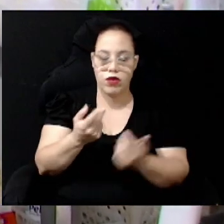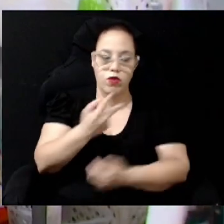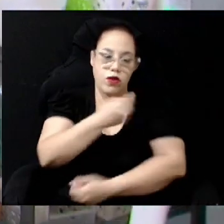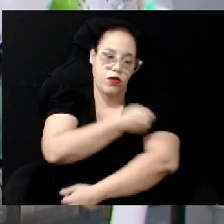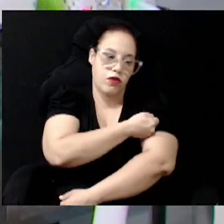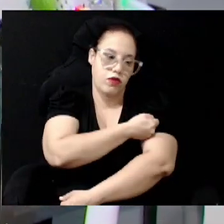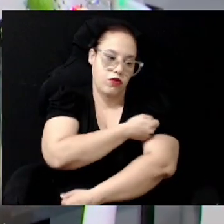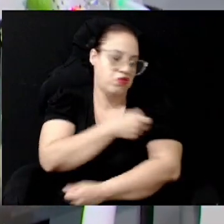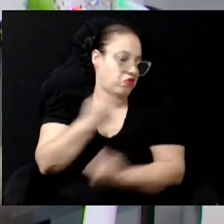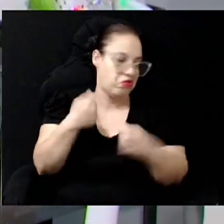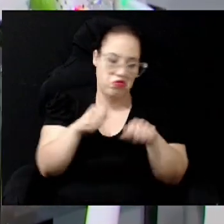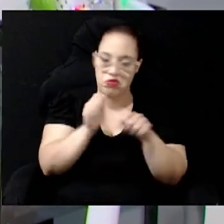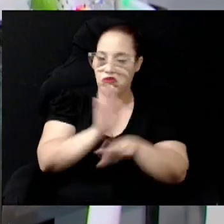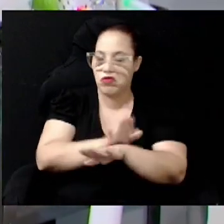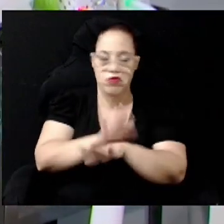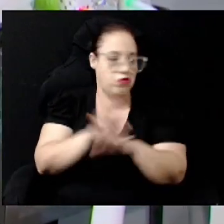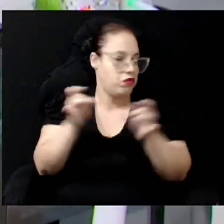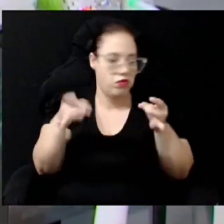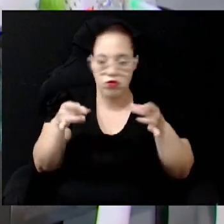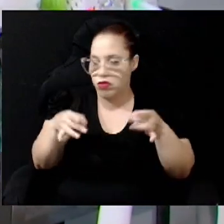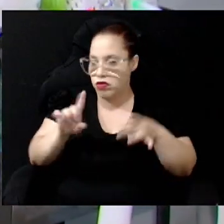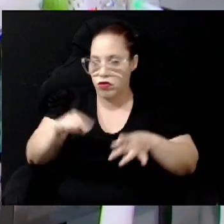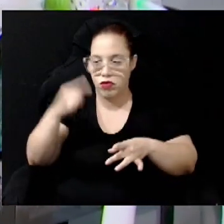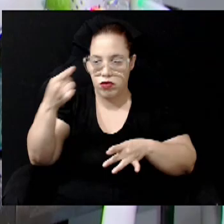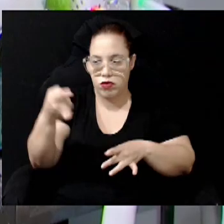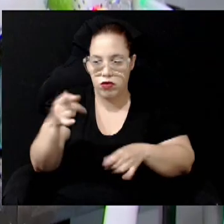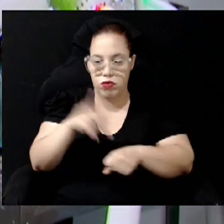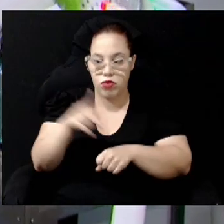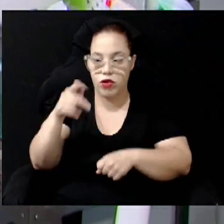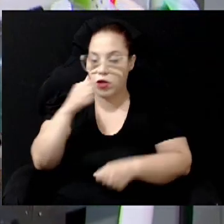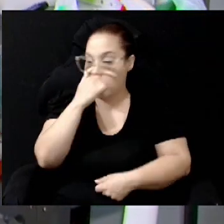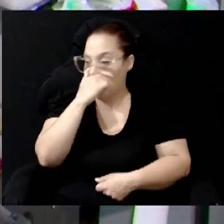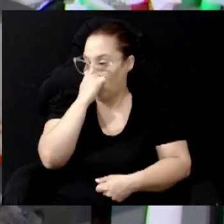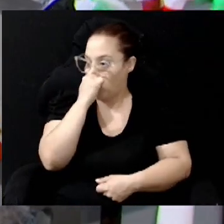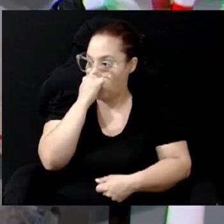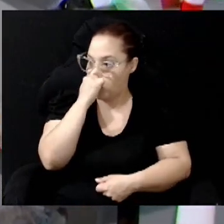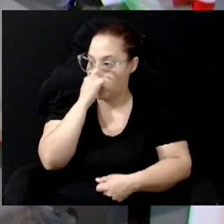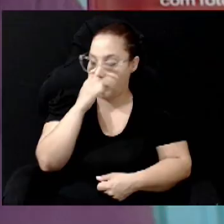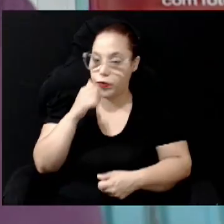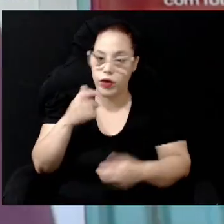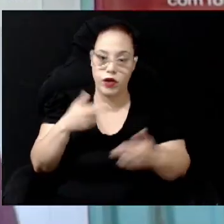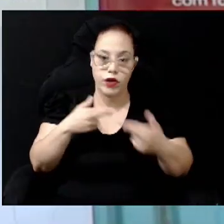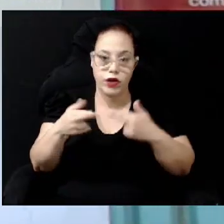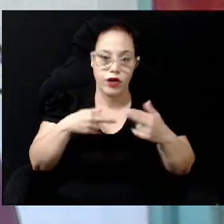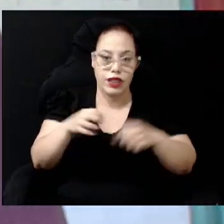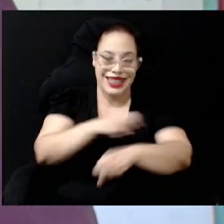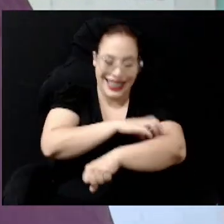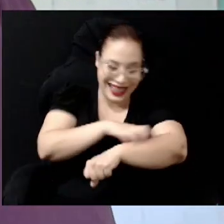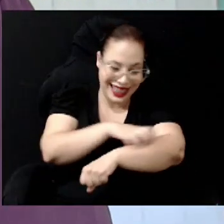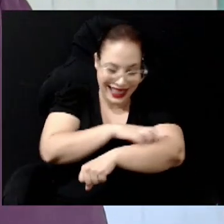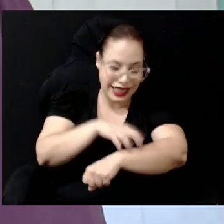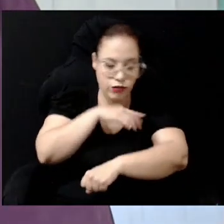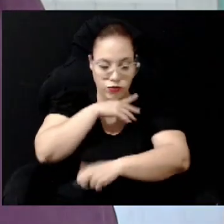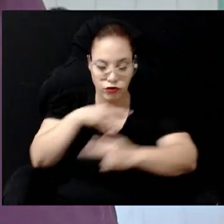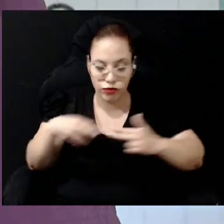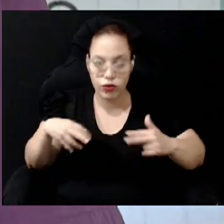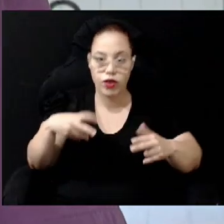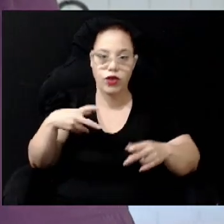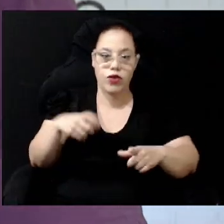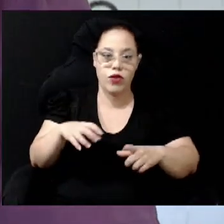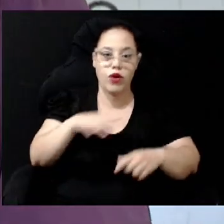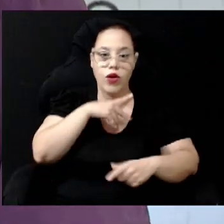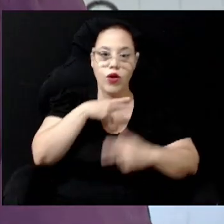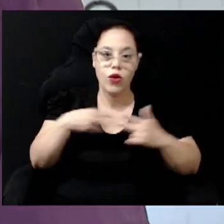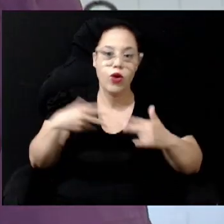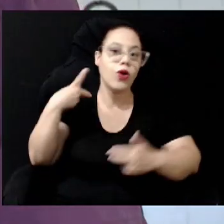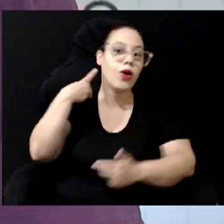de cuidados especiais de pós-aplicação e não causa reações alérgicas no animal. Os animais que são microchipados,